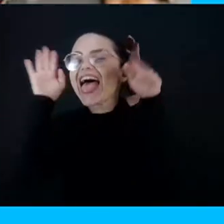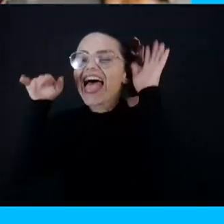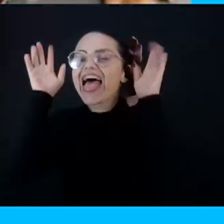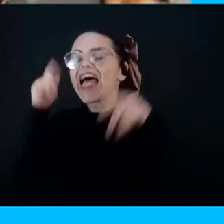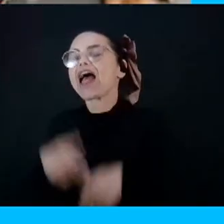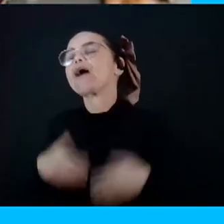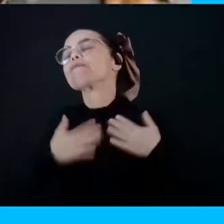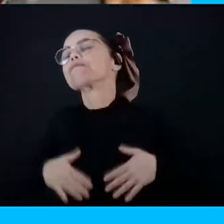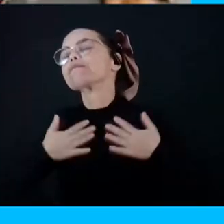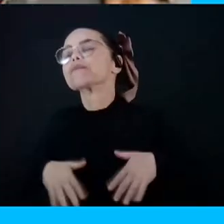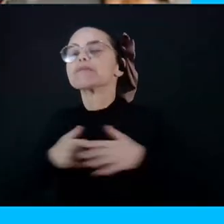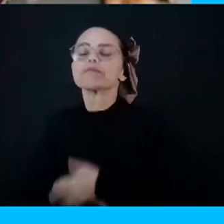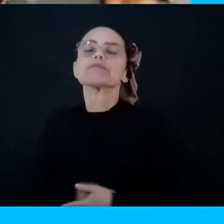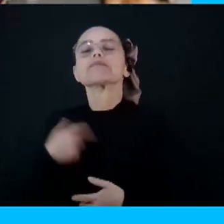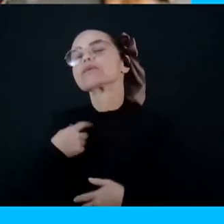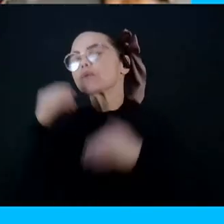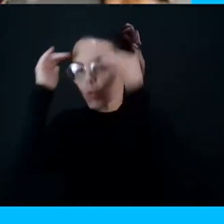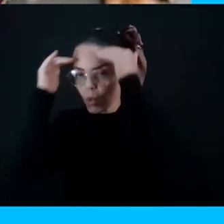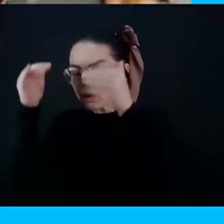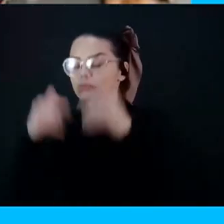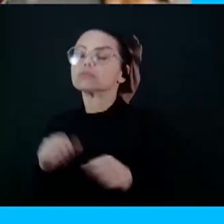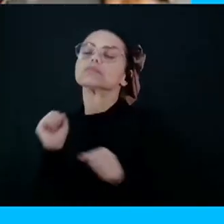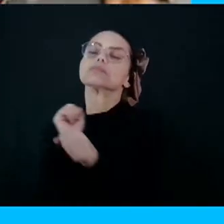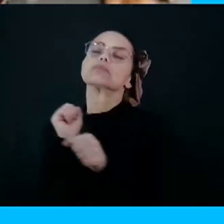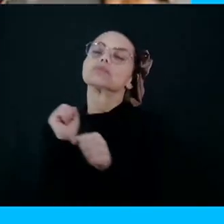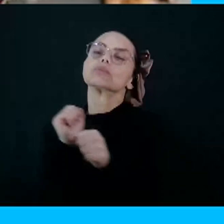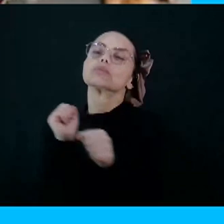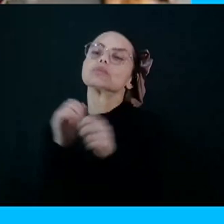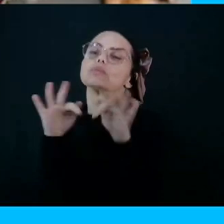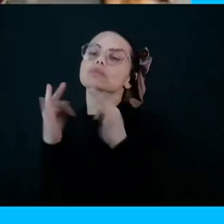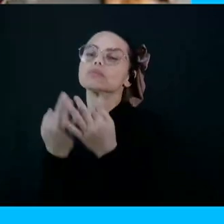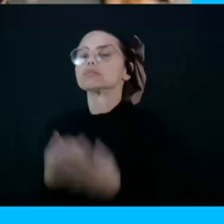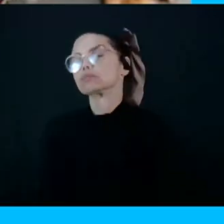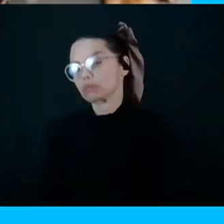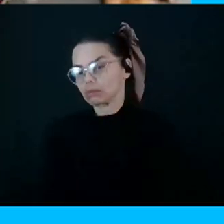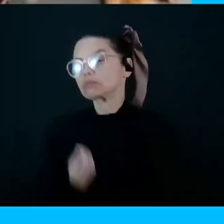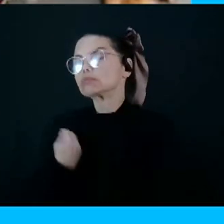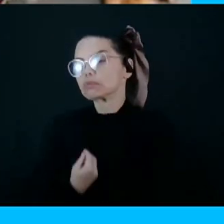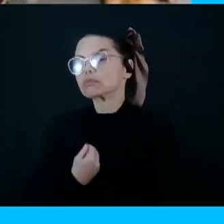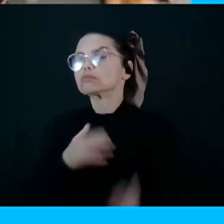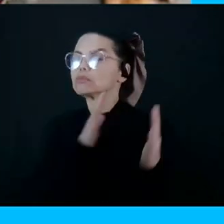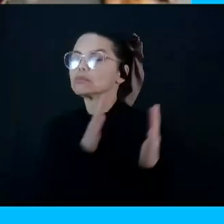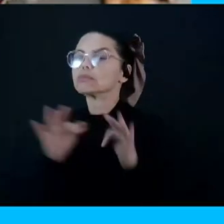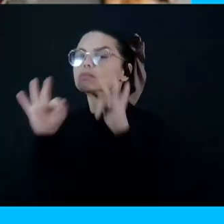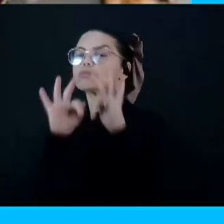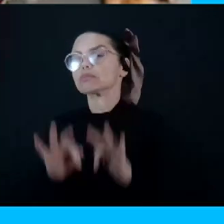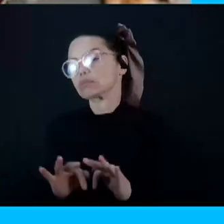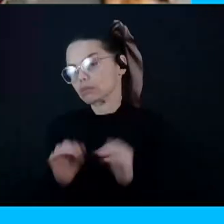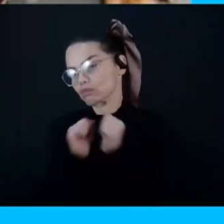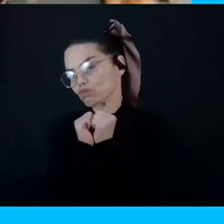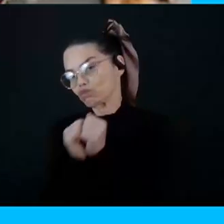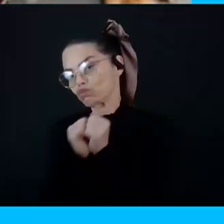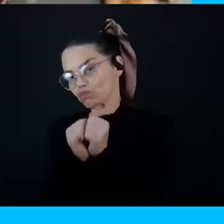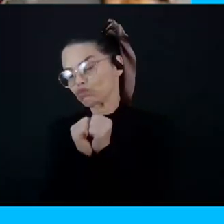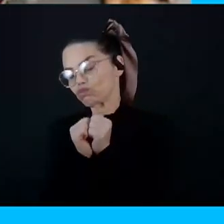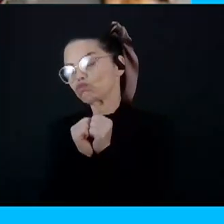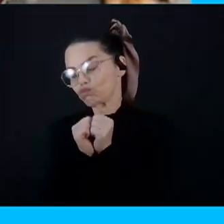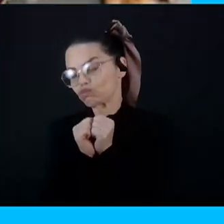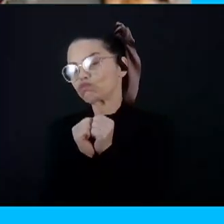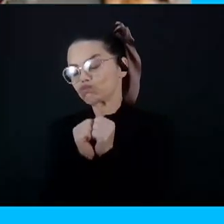e sociável, está aguardando uma família para viver momentos felizes. Ele já está